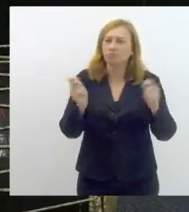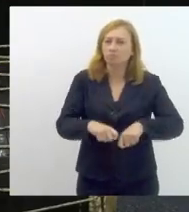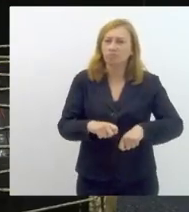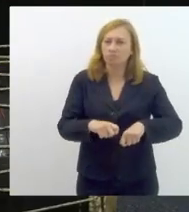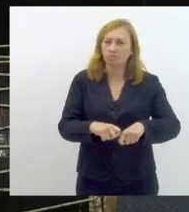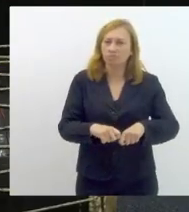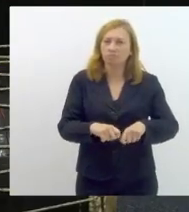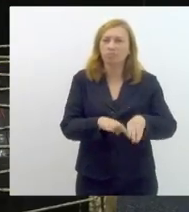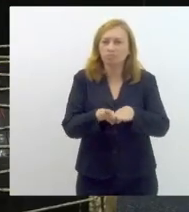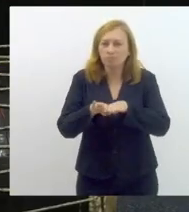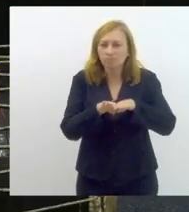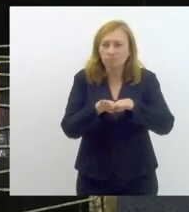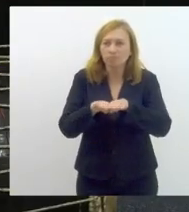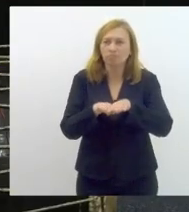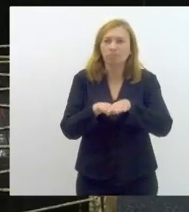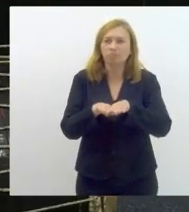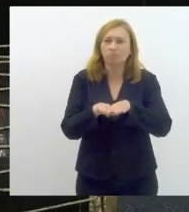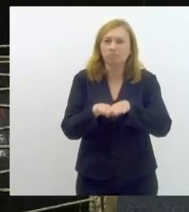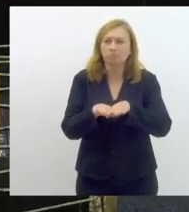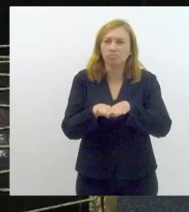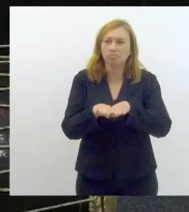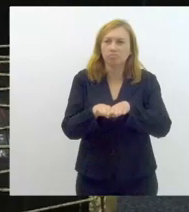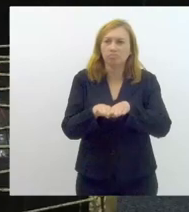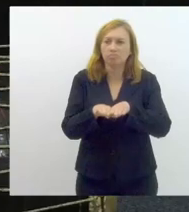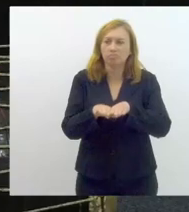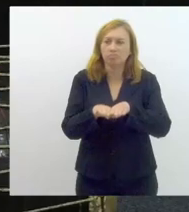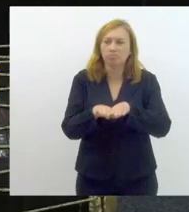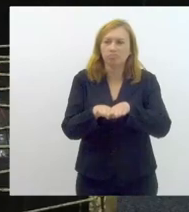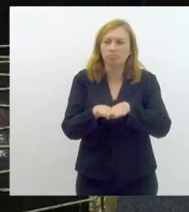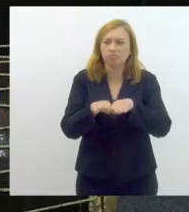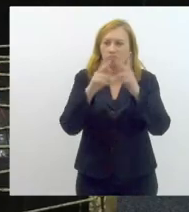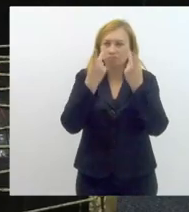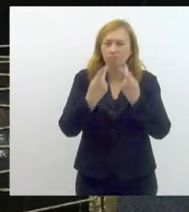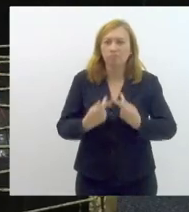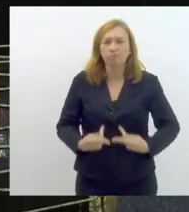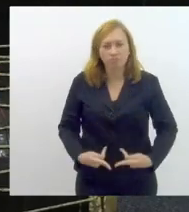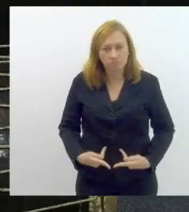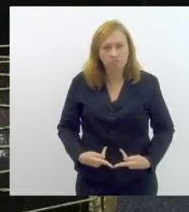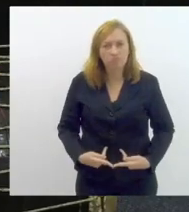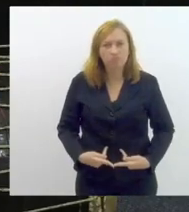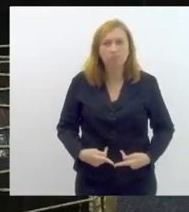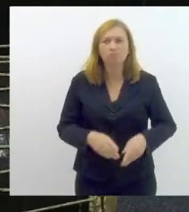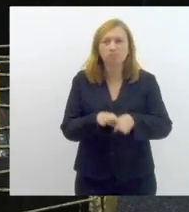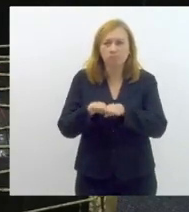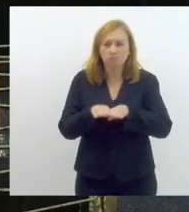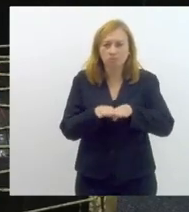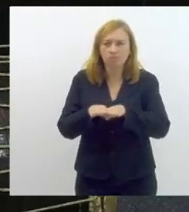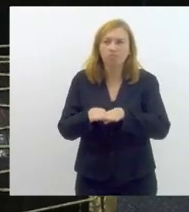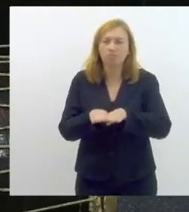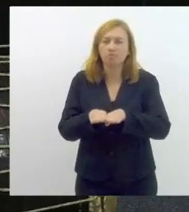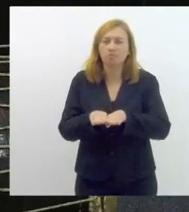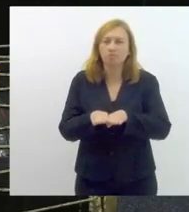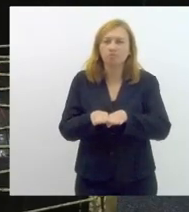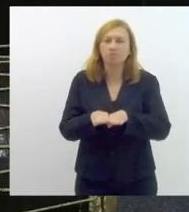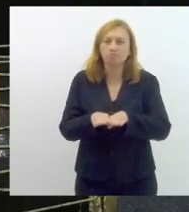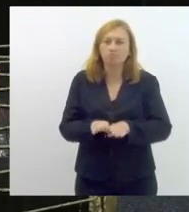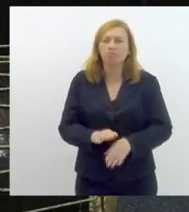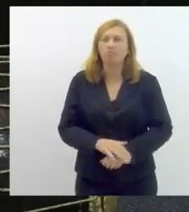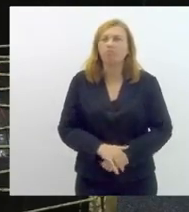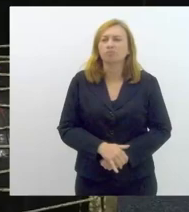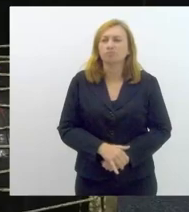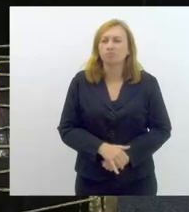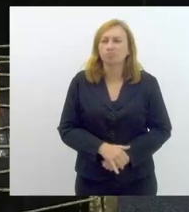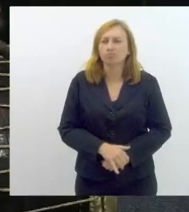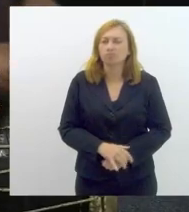da igualdade, igualdade humana, igualdade racial, todos nós.